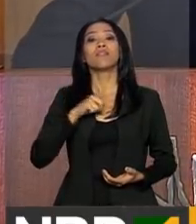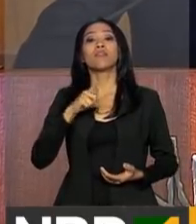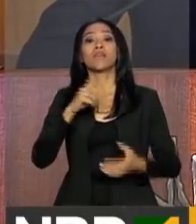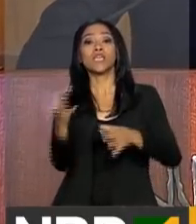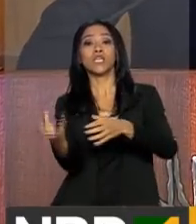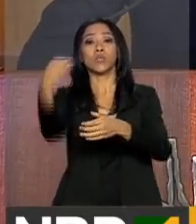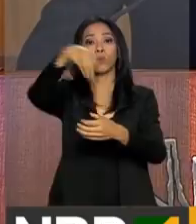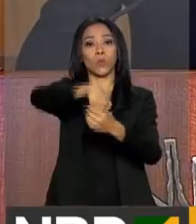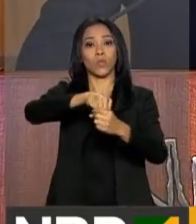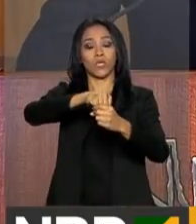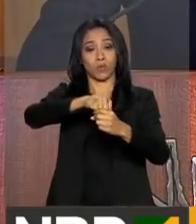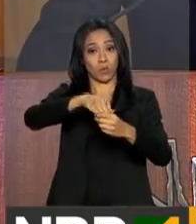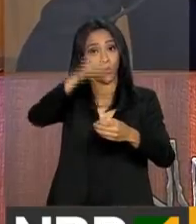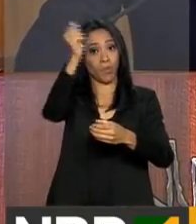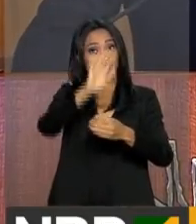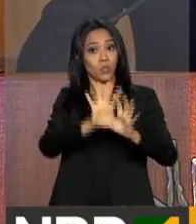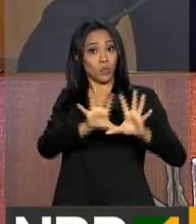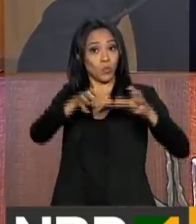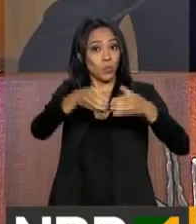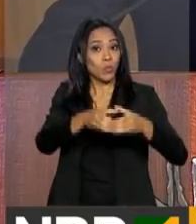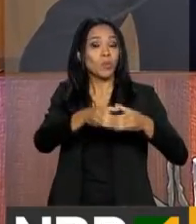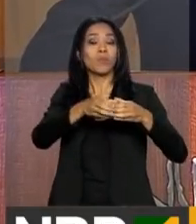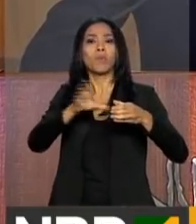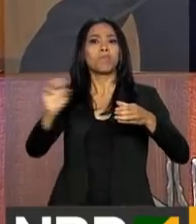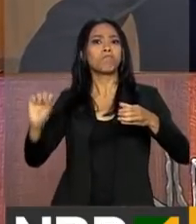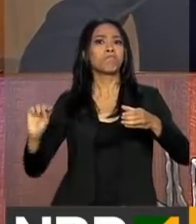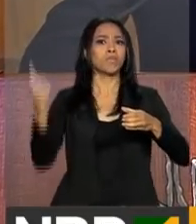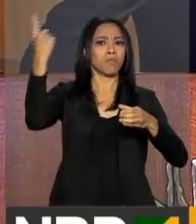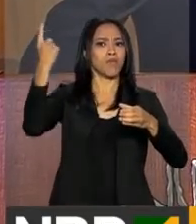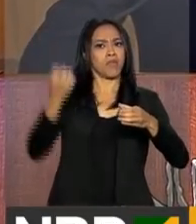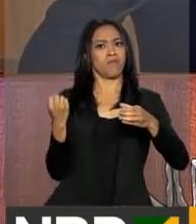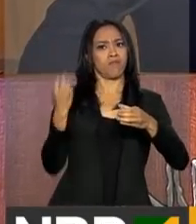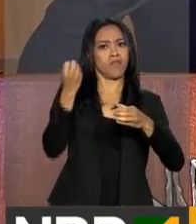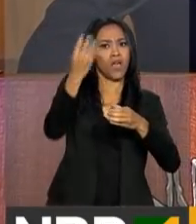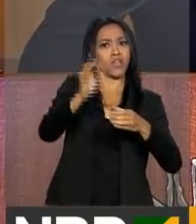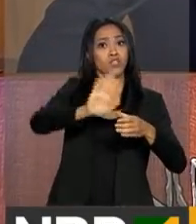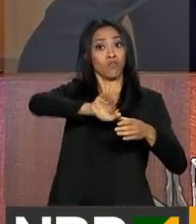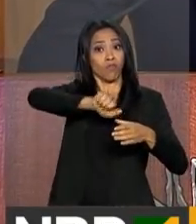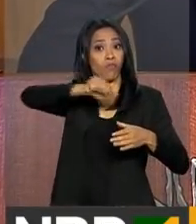Brasil entre os destinos de sua primeira viagem ao exterior,